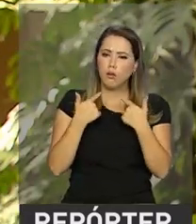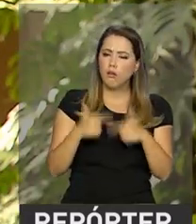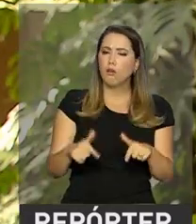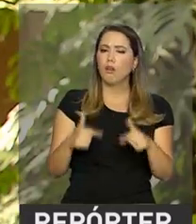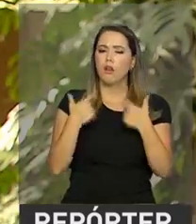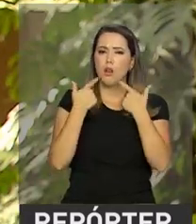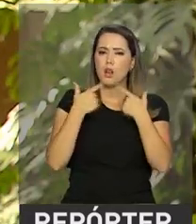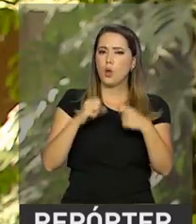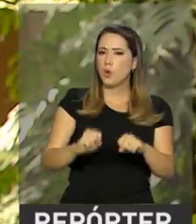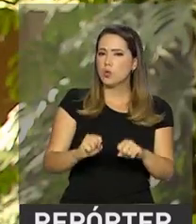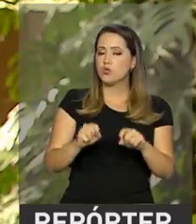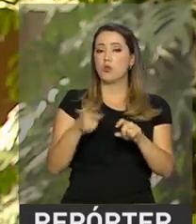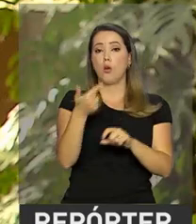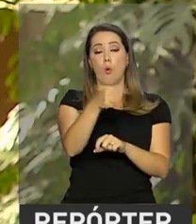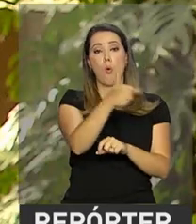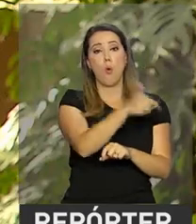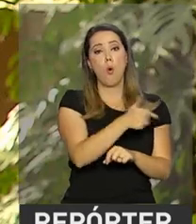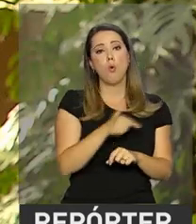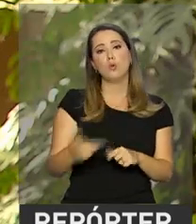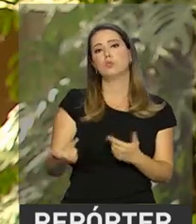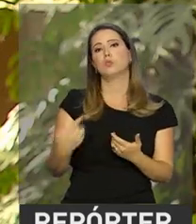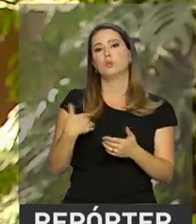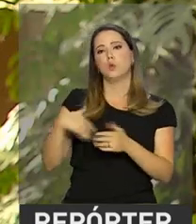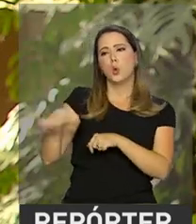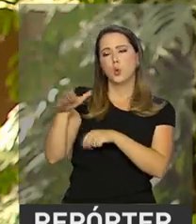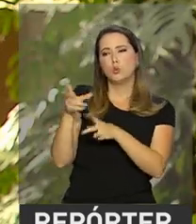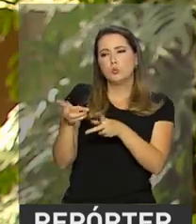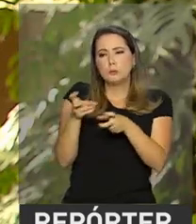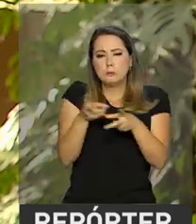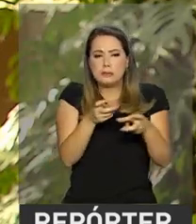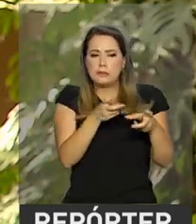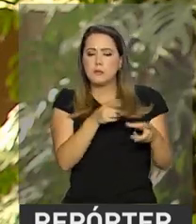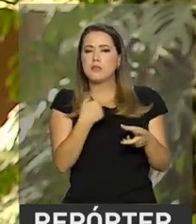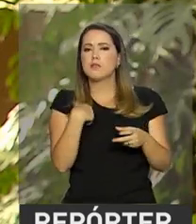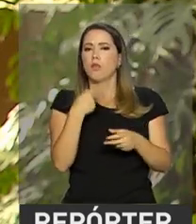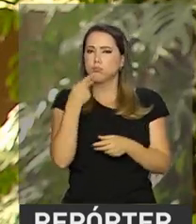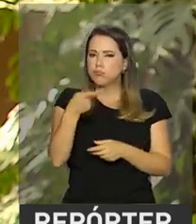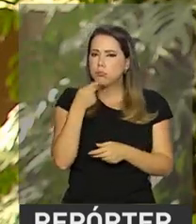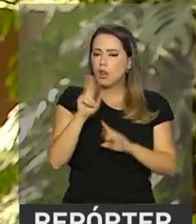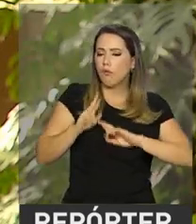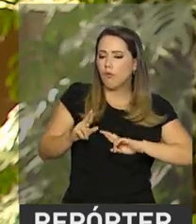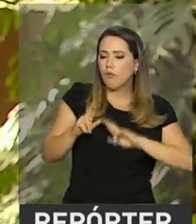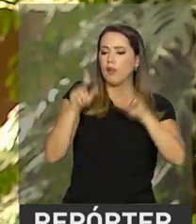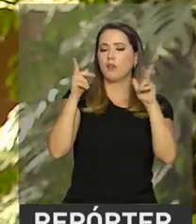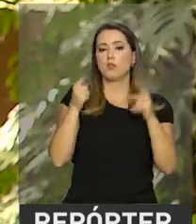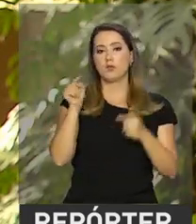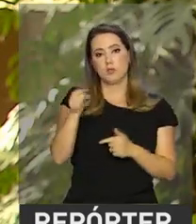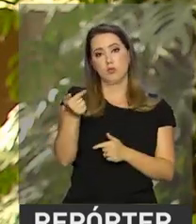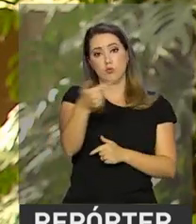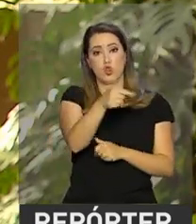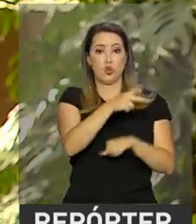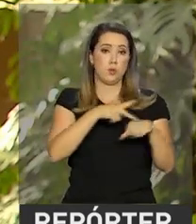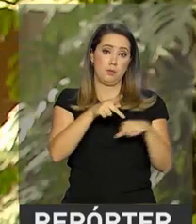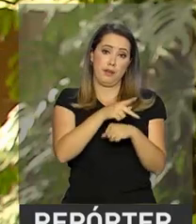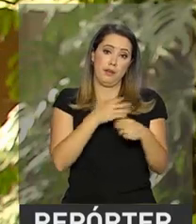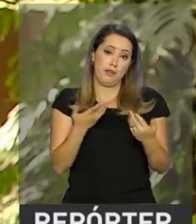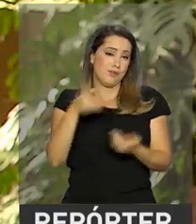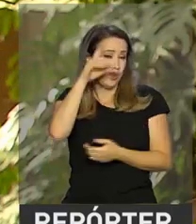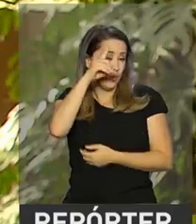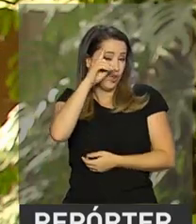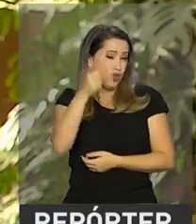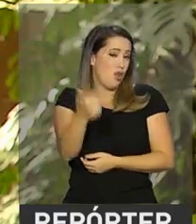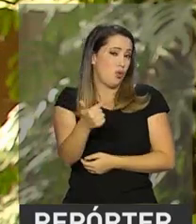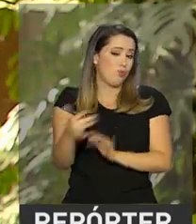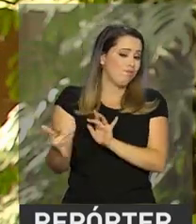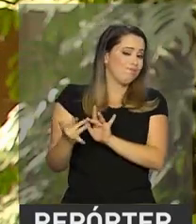outros discursos outro narrativas muito sensíveis que no dia a dia a gente não tem contato é de uma